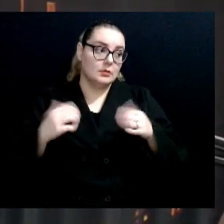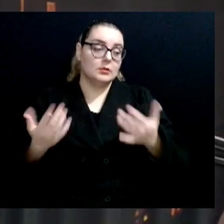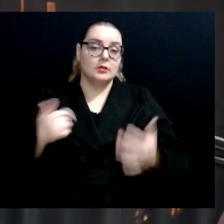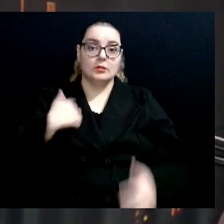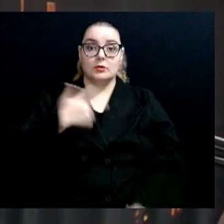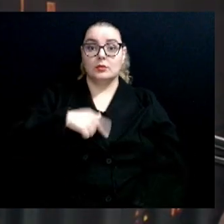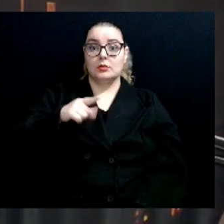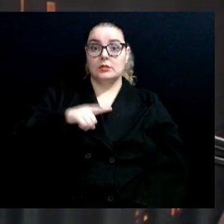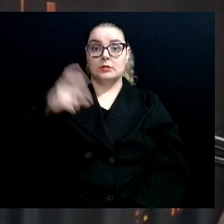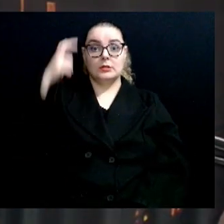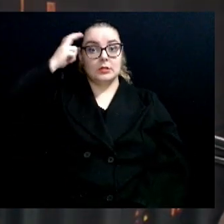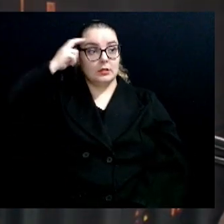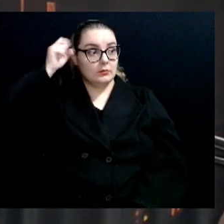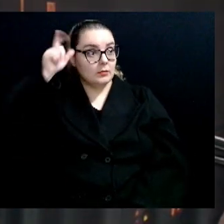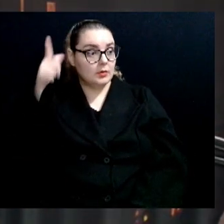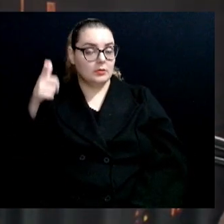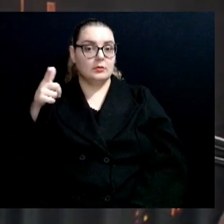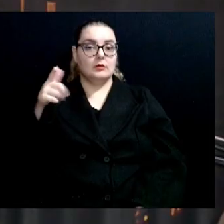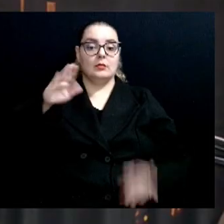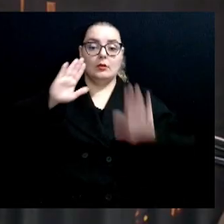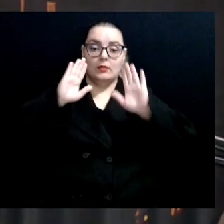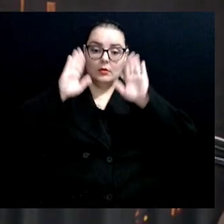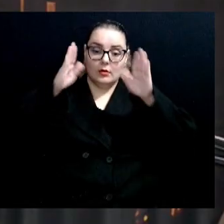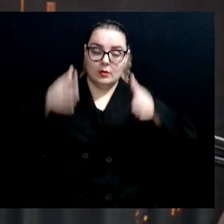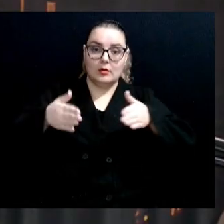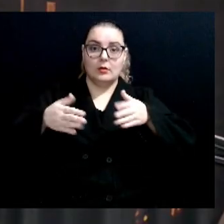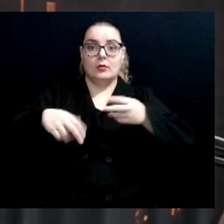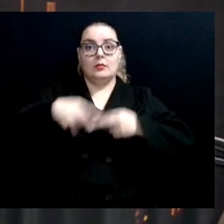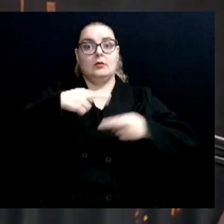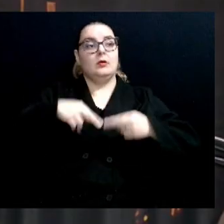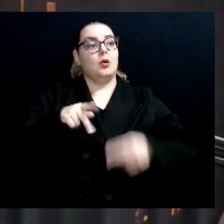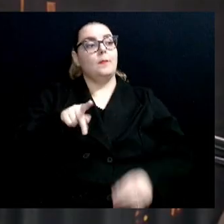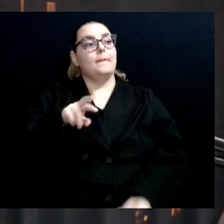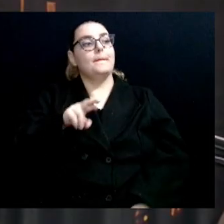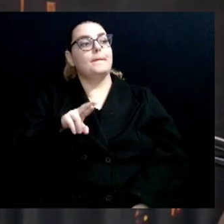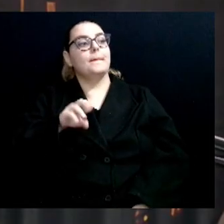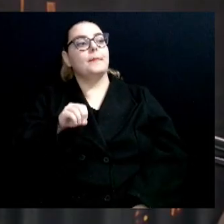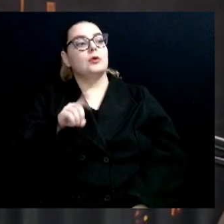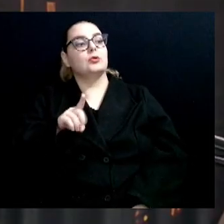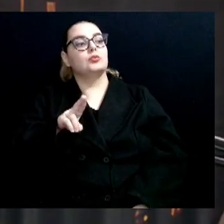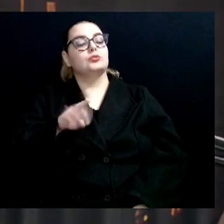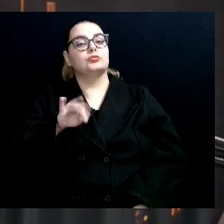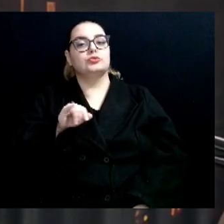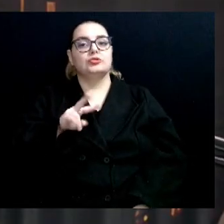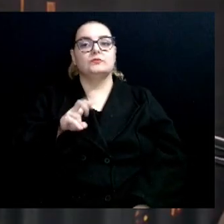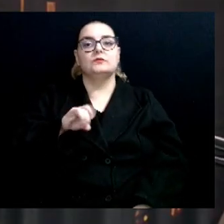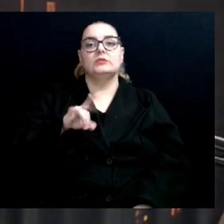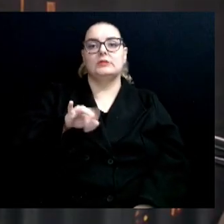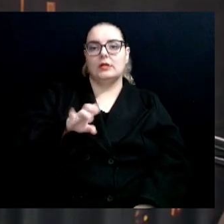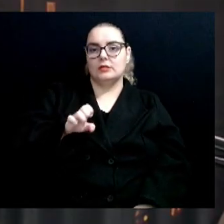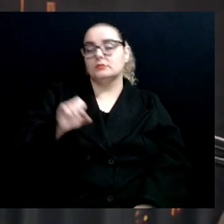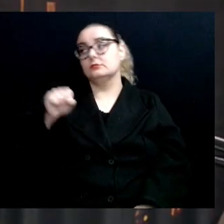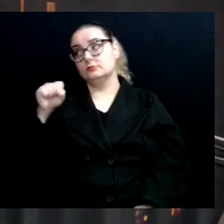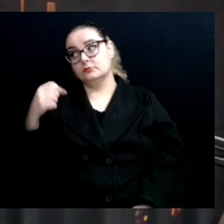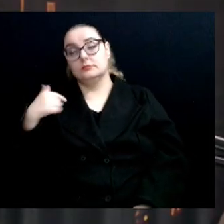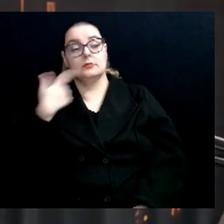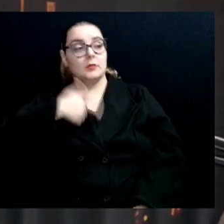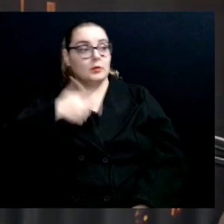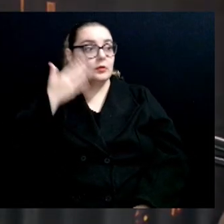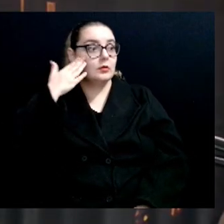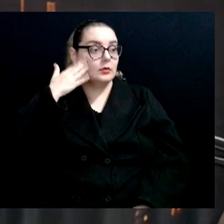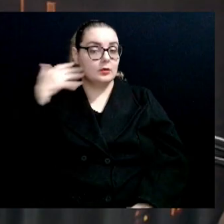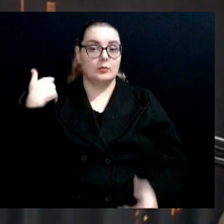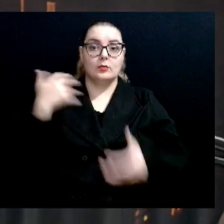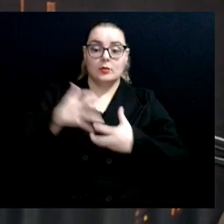cultura muito voltada para a questão da produtividade, né? Então a gente entende o envelhecer